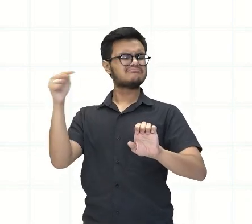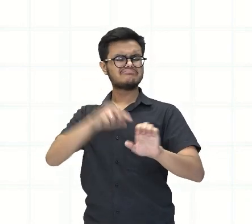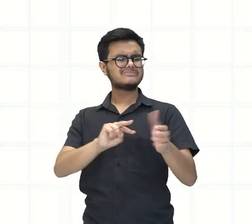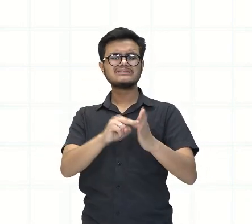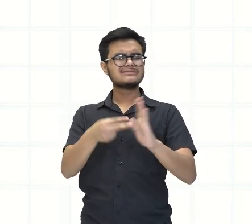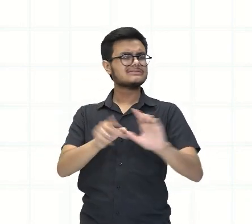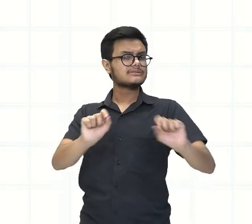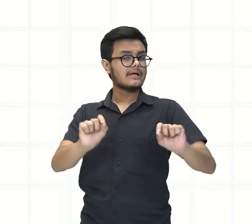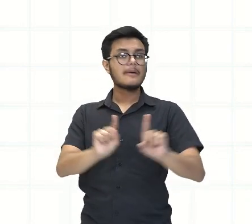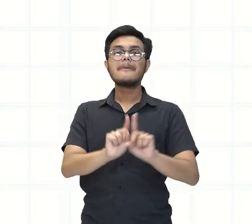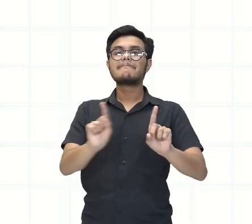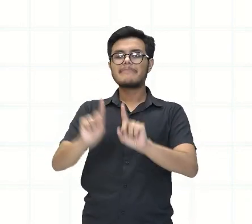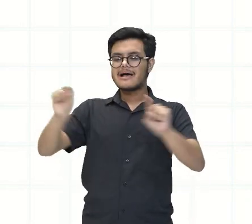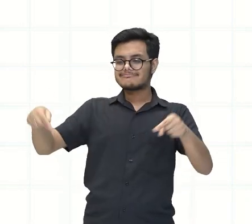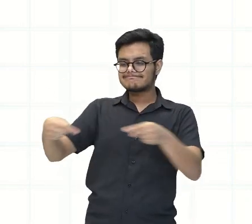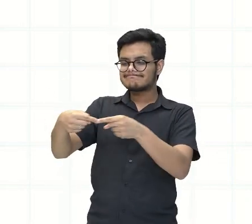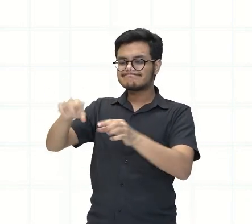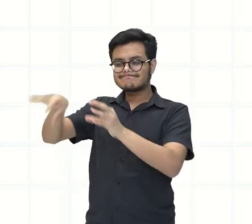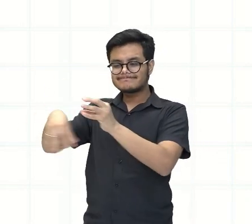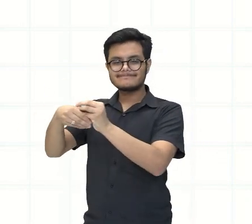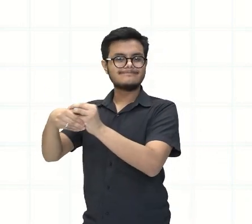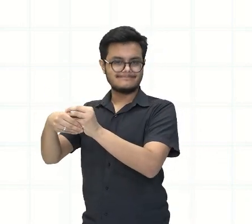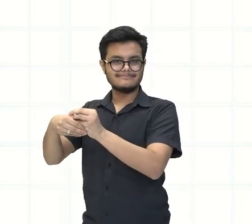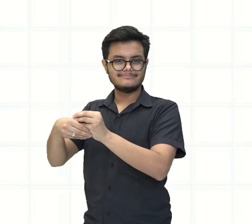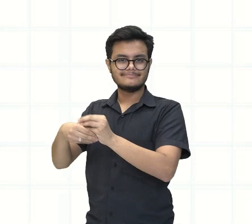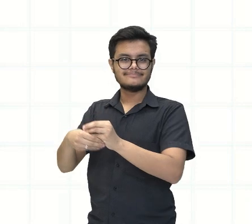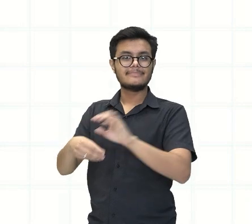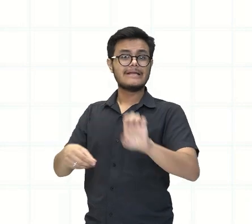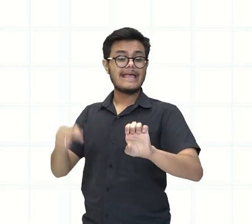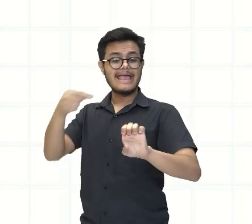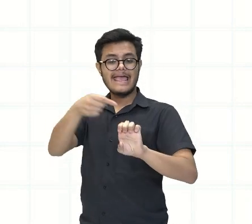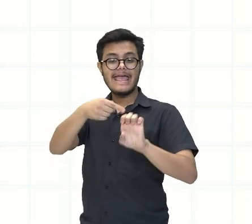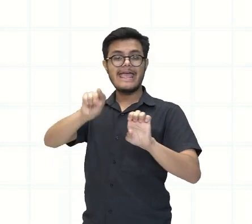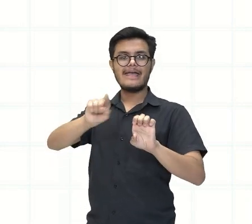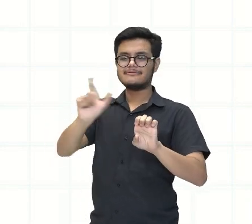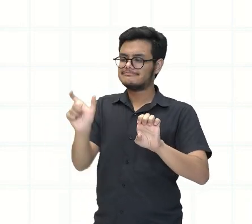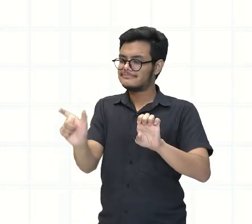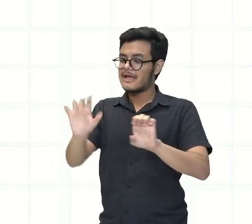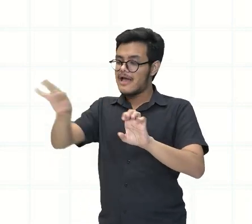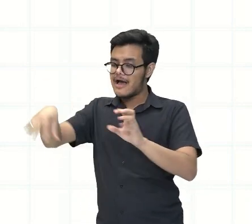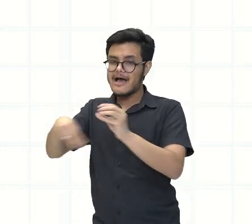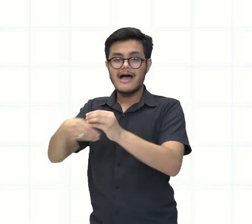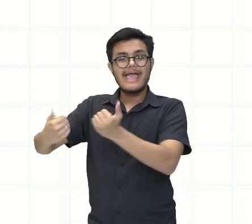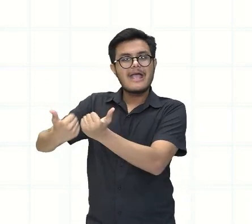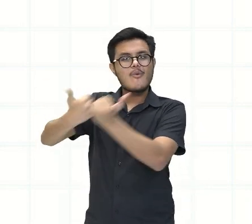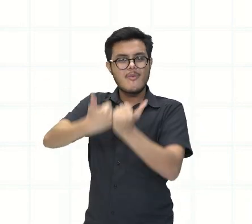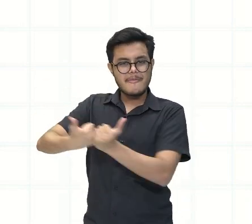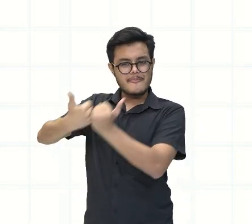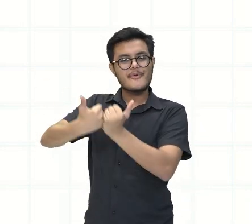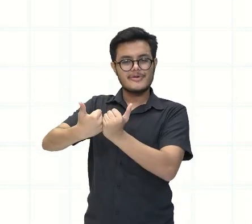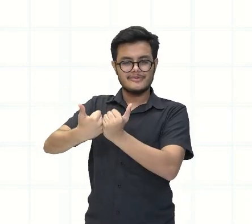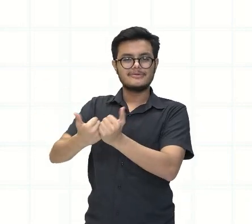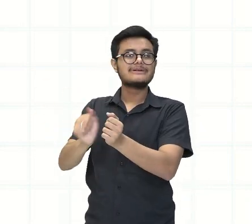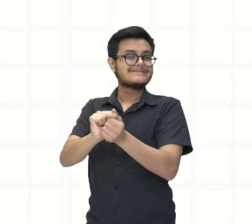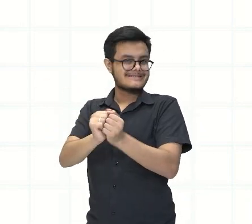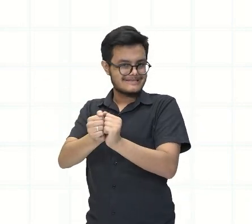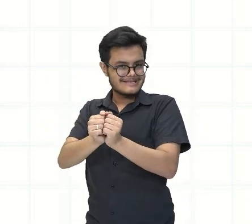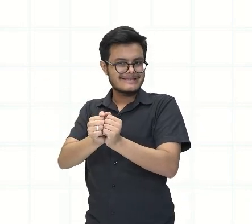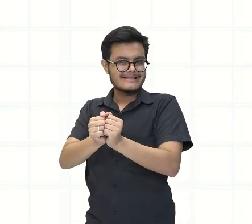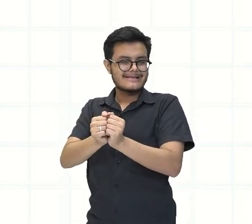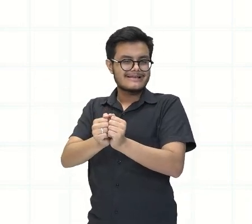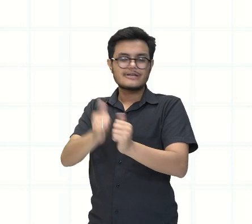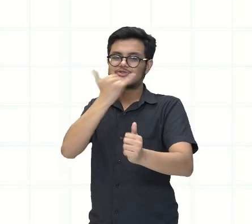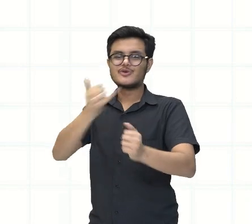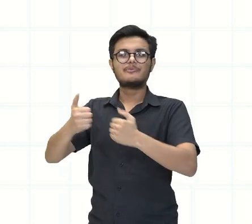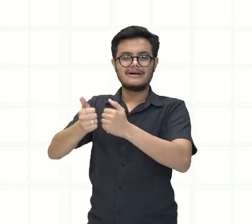função dele é essa da conexão, a de ligar o sujeito com essa palavra que